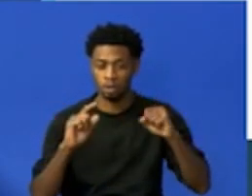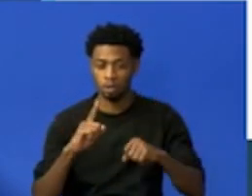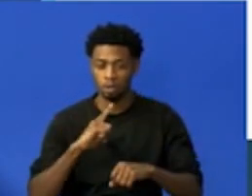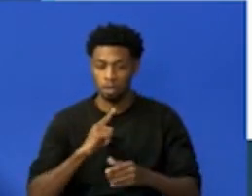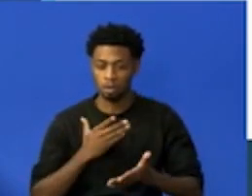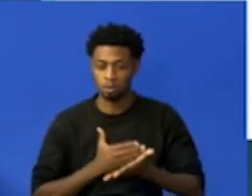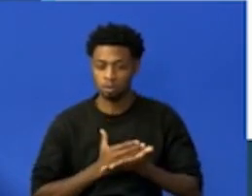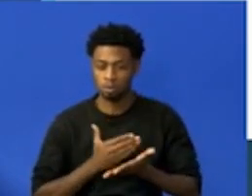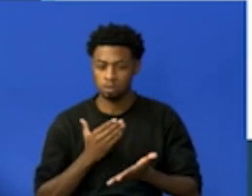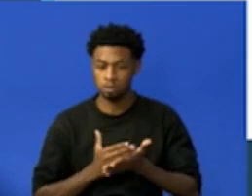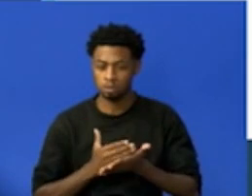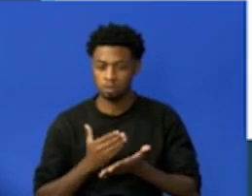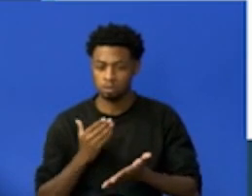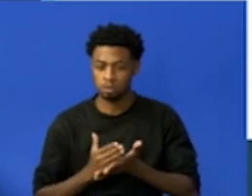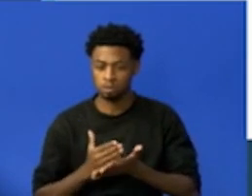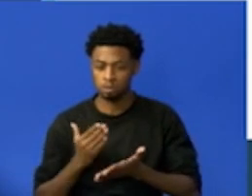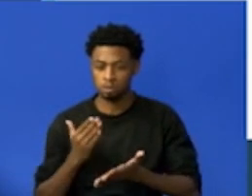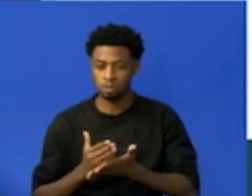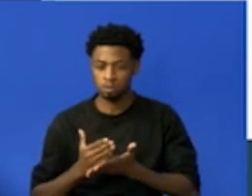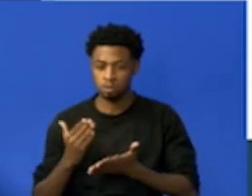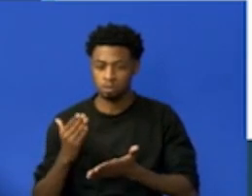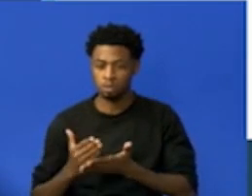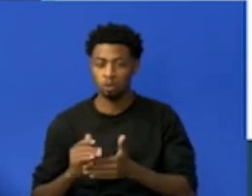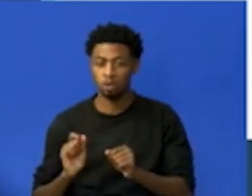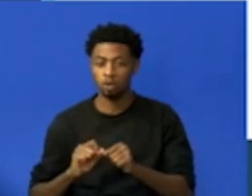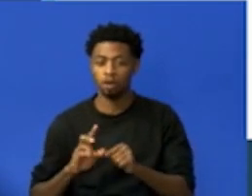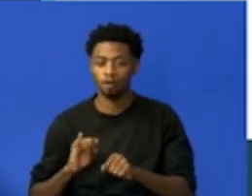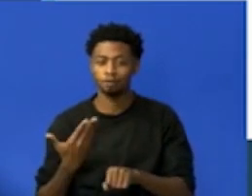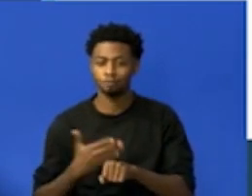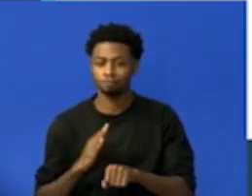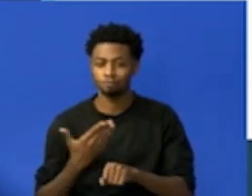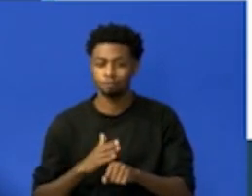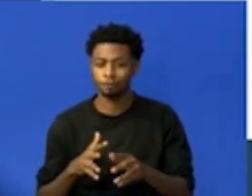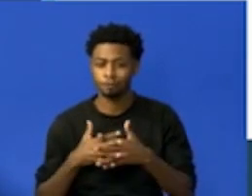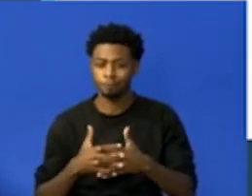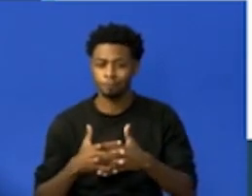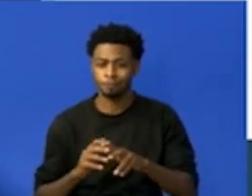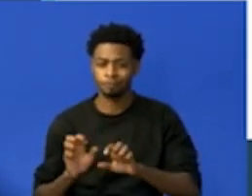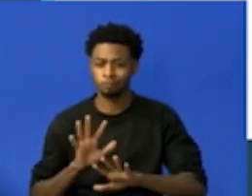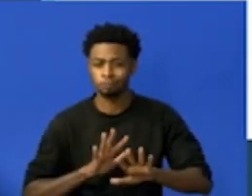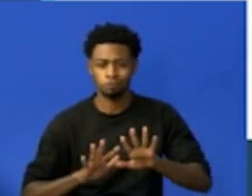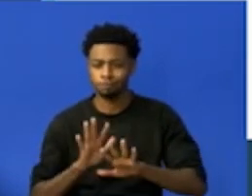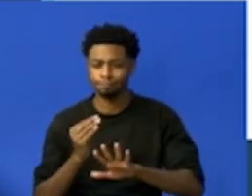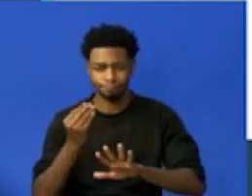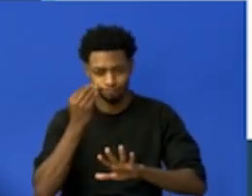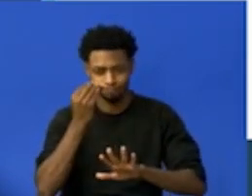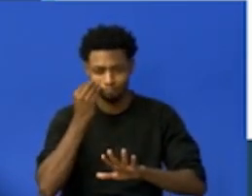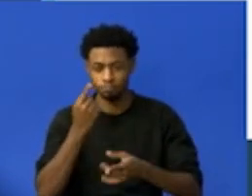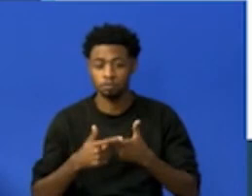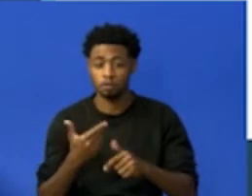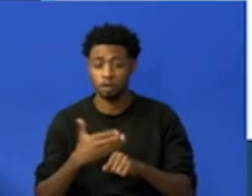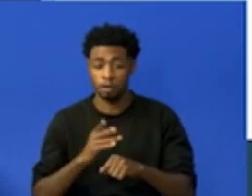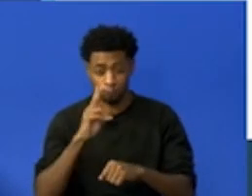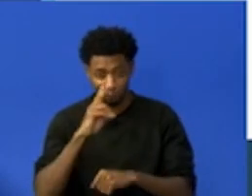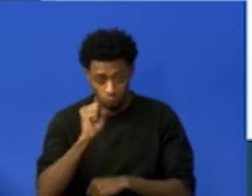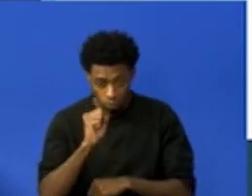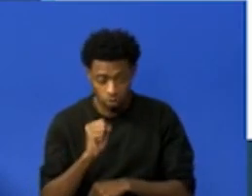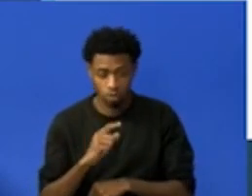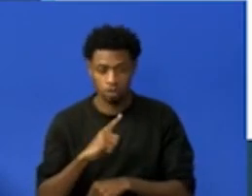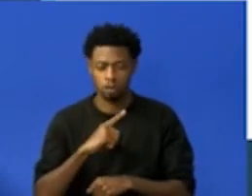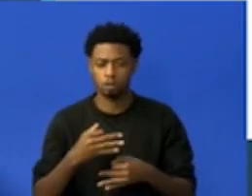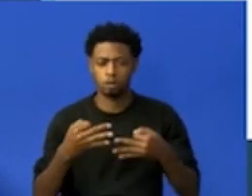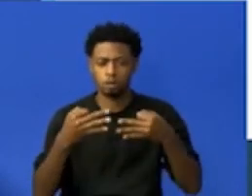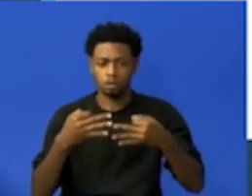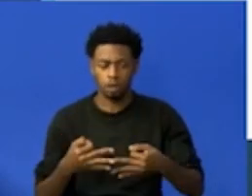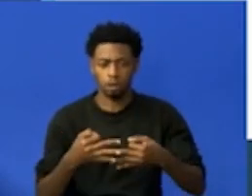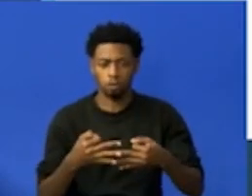como principal componente o desenvolvimento da complexidade motora, o treinamento de força com